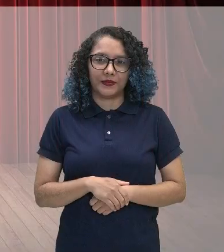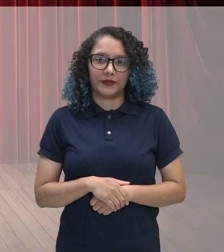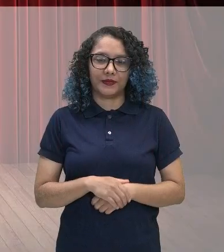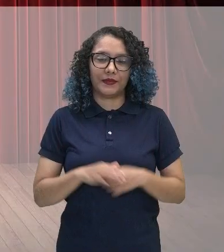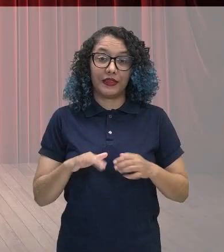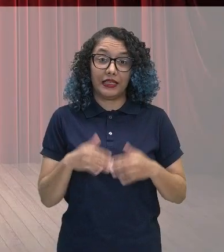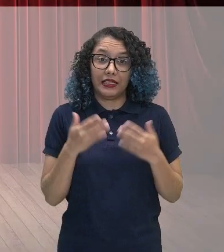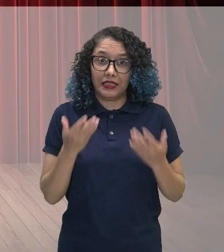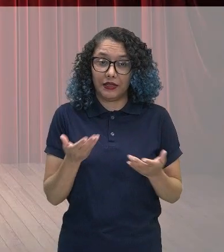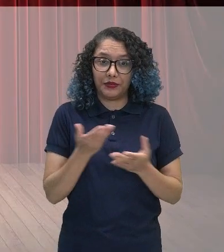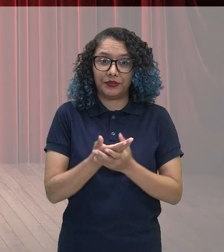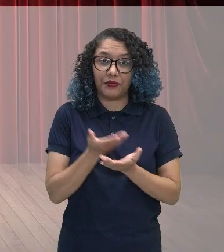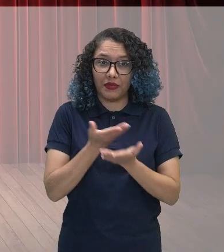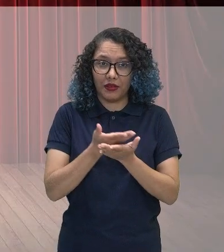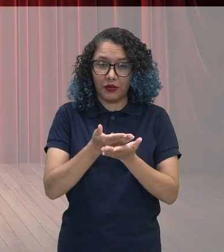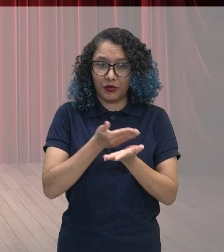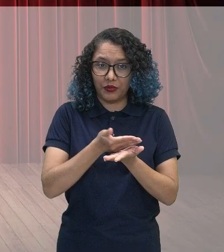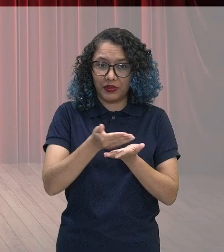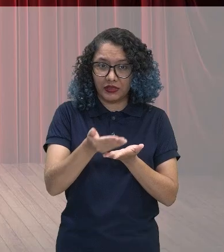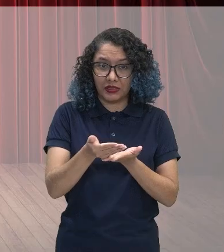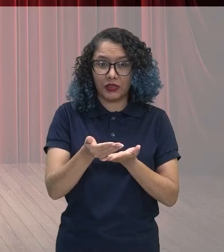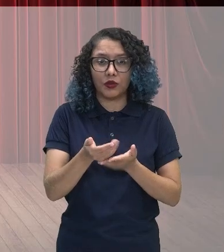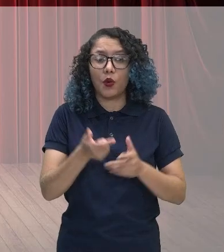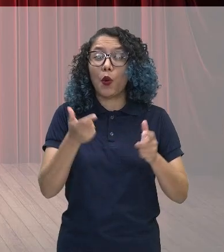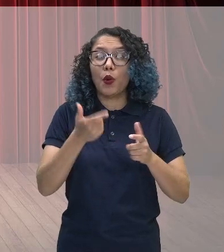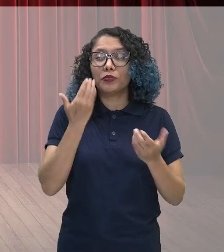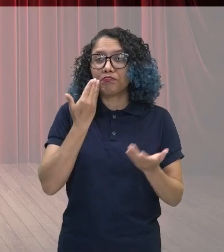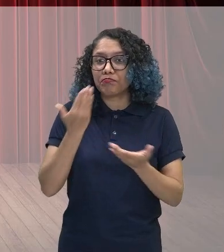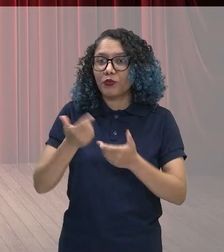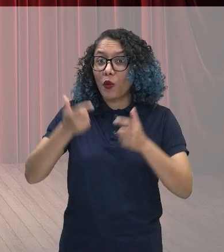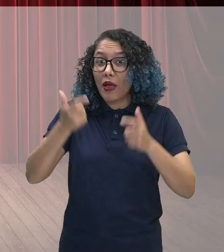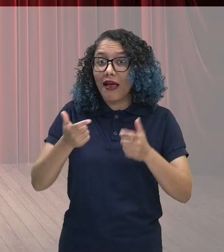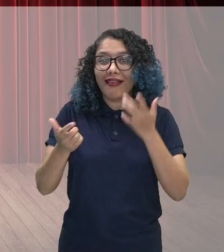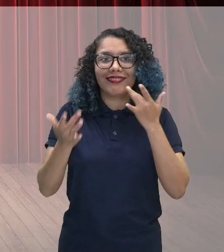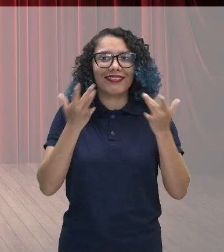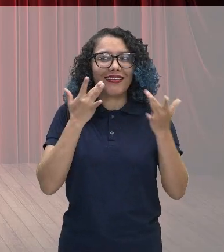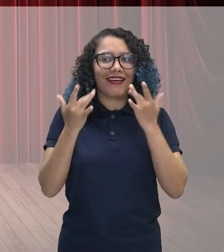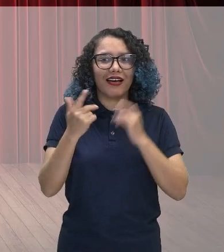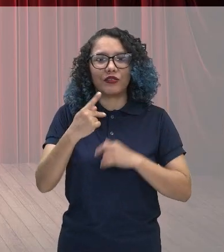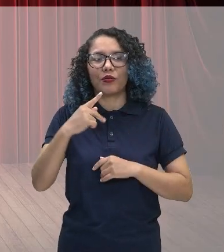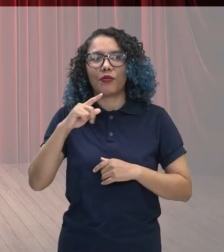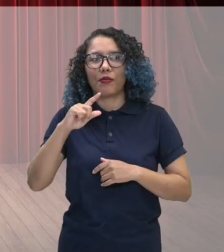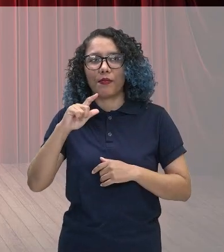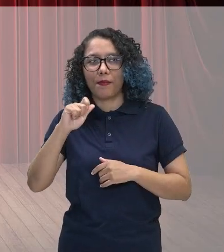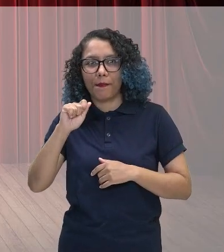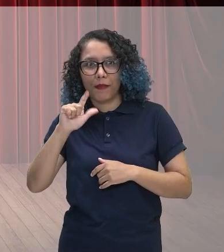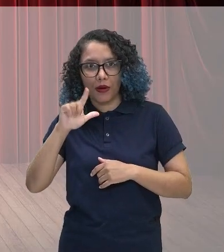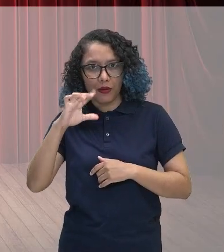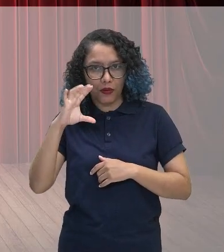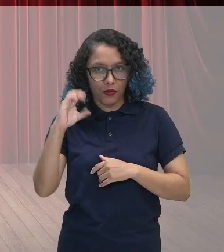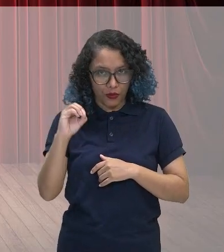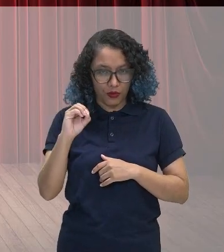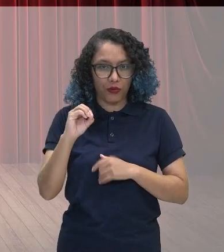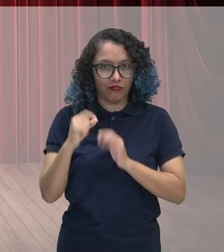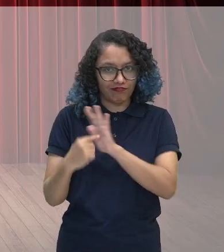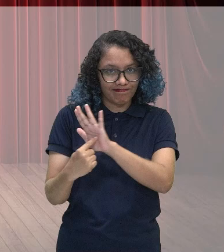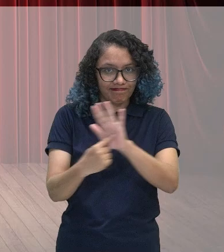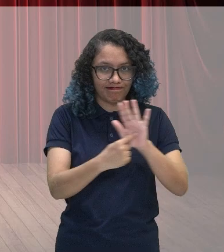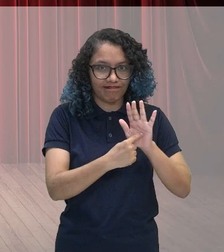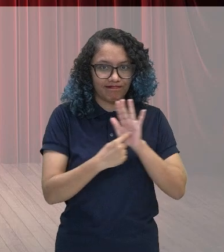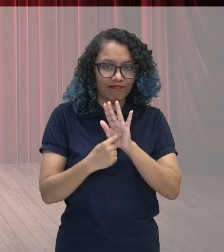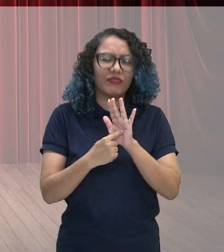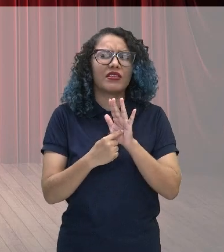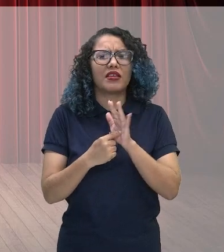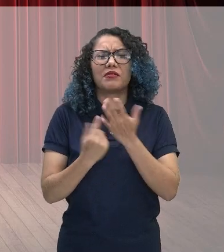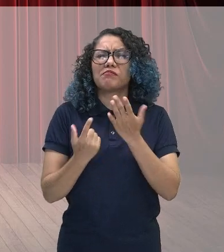Então, iniciamos nossa aula no palco de teatro. Então, no palco de teatro acontecem muitos espetáculos